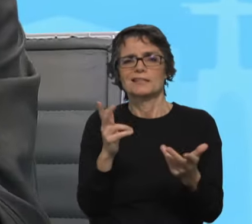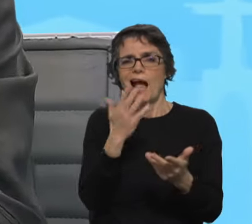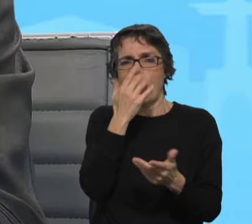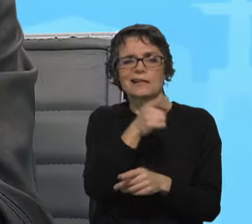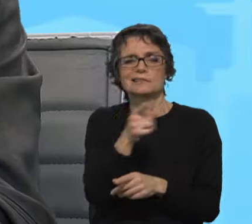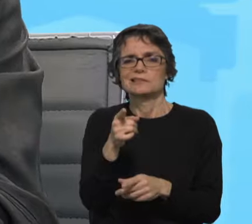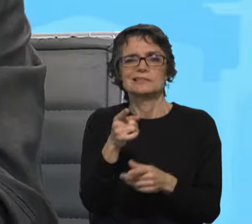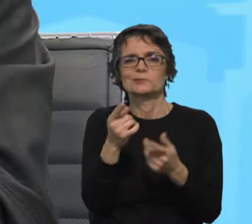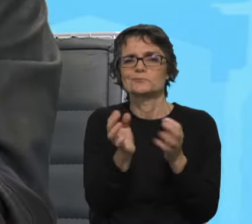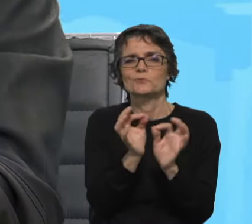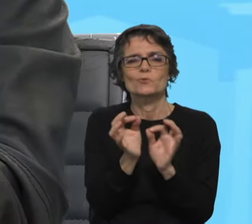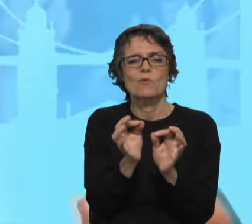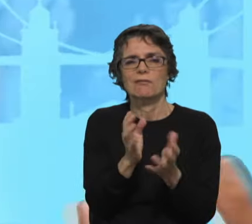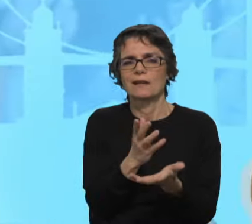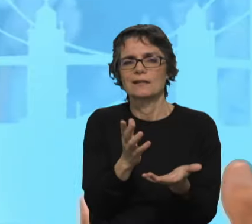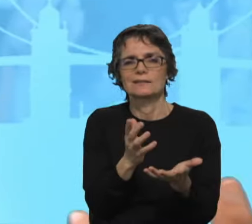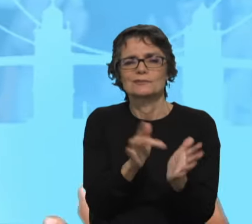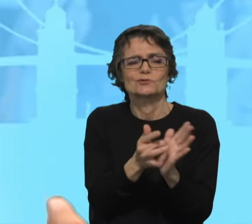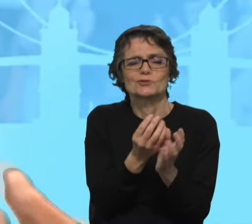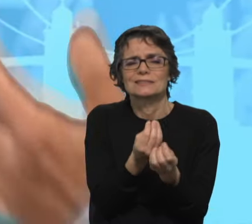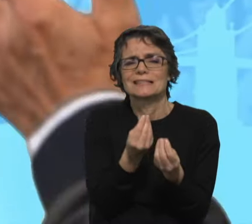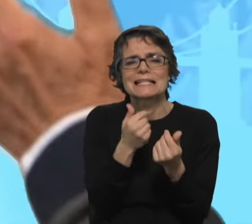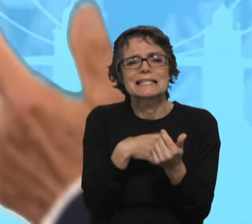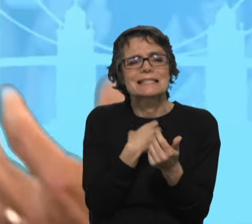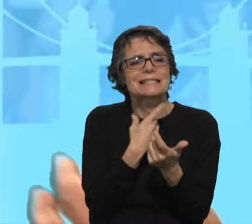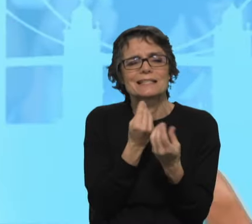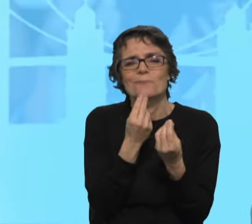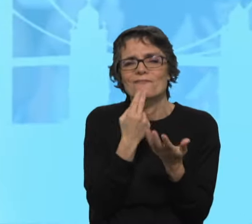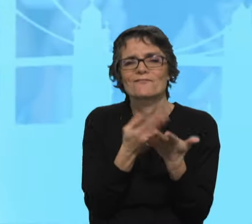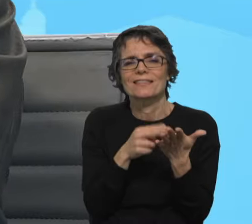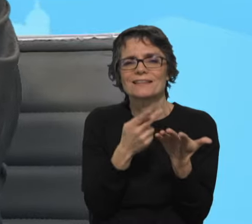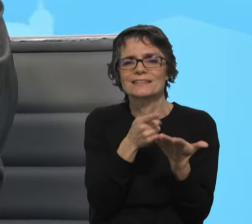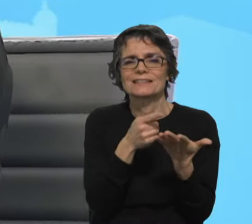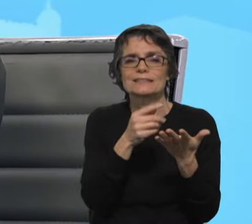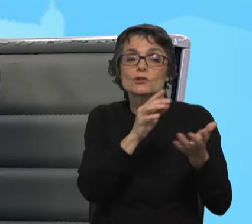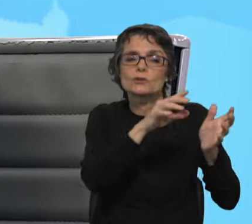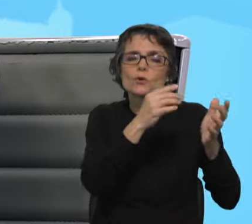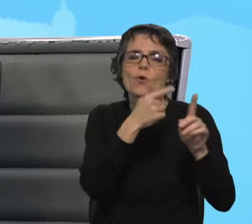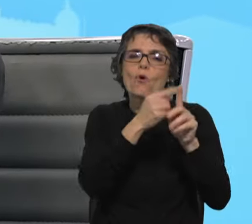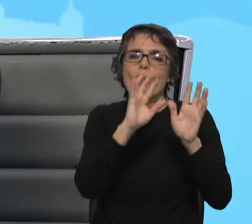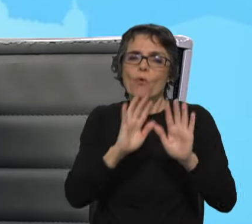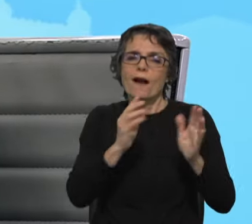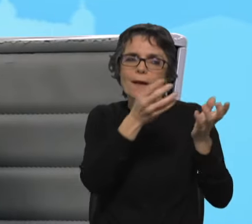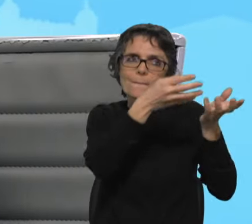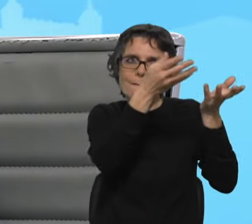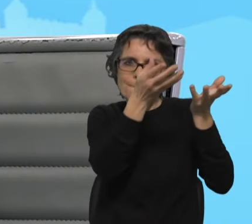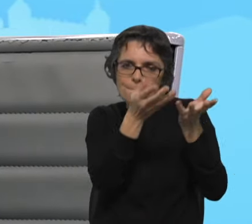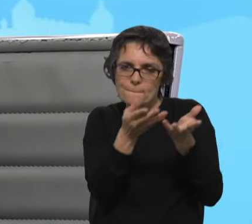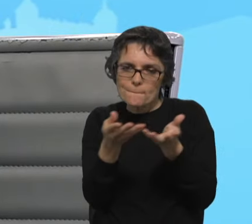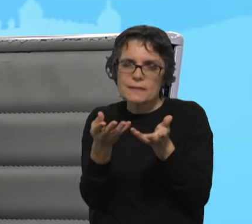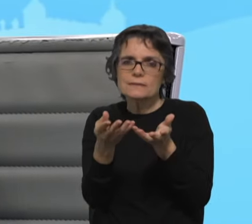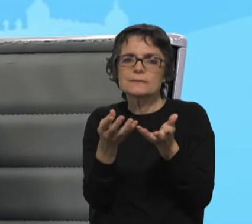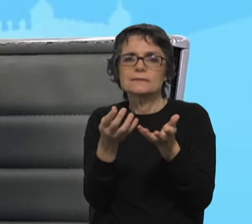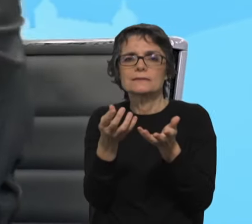ali com com o próprio Jesus naquele momento e então desem com com toda a calma e e colocam no